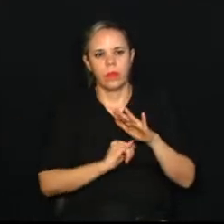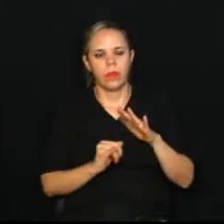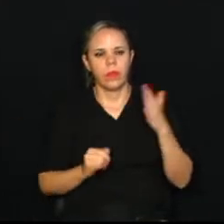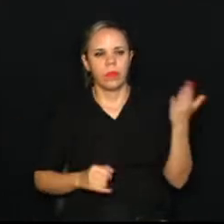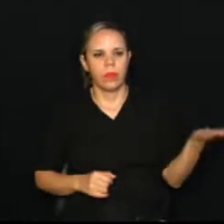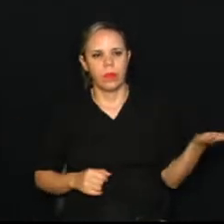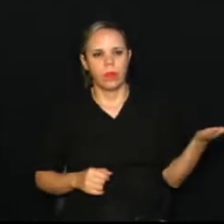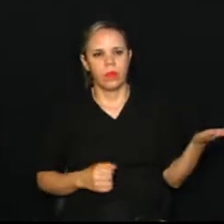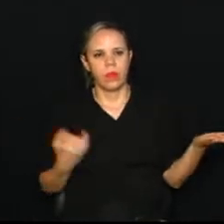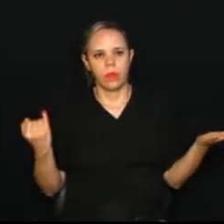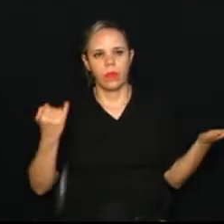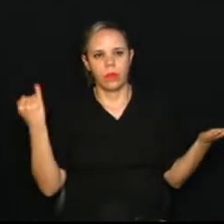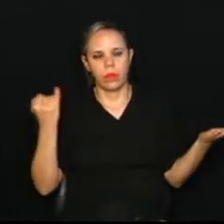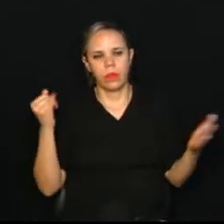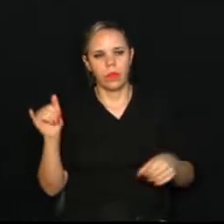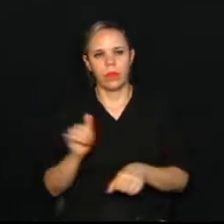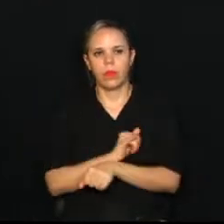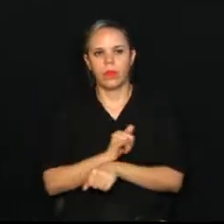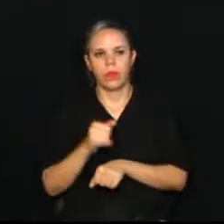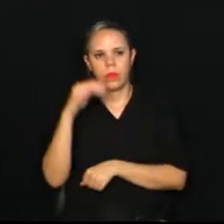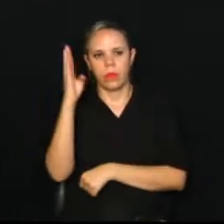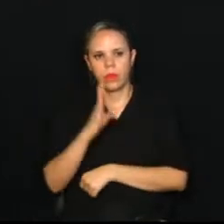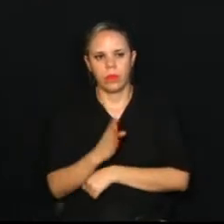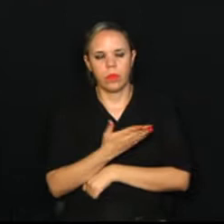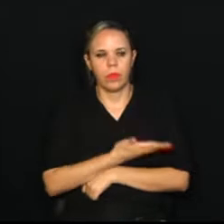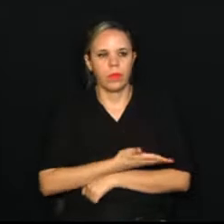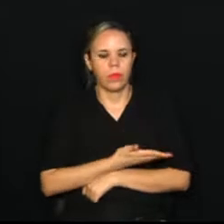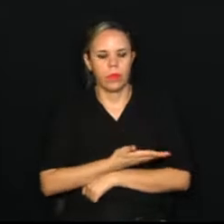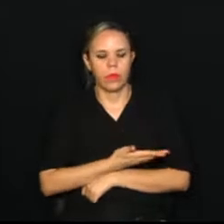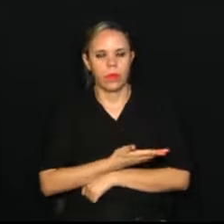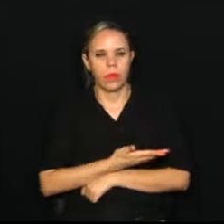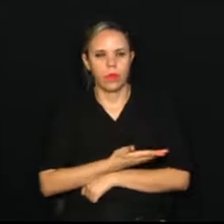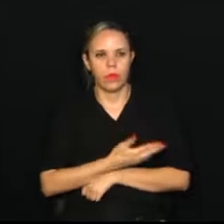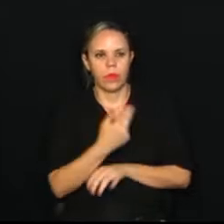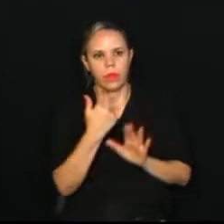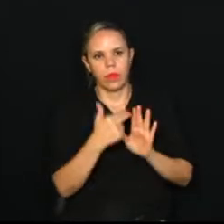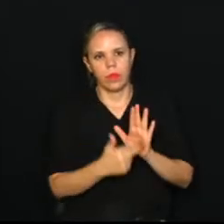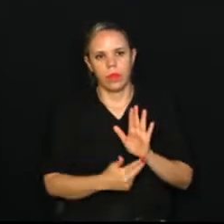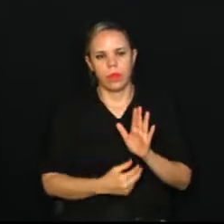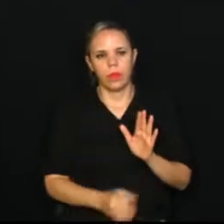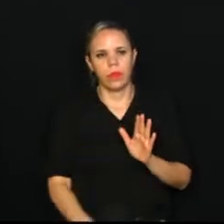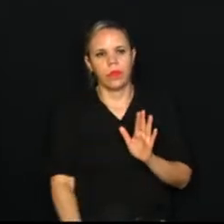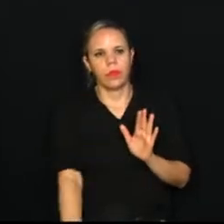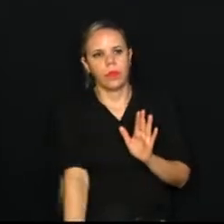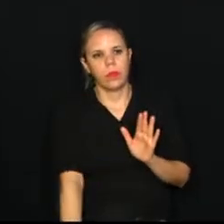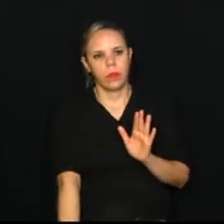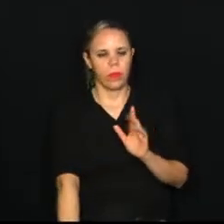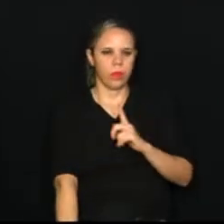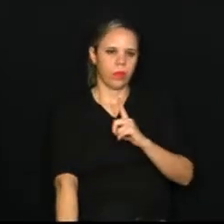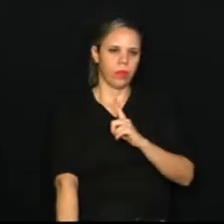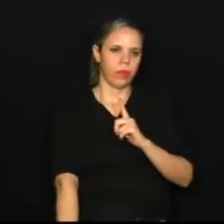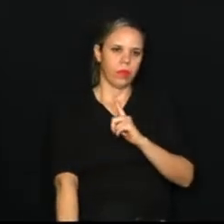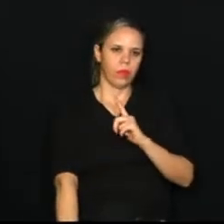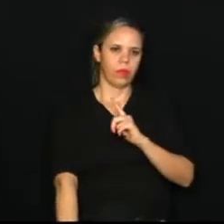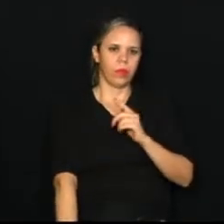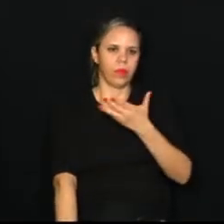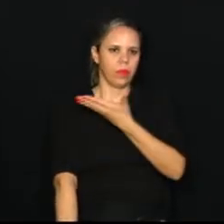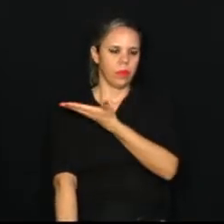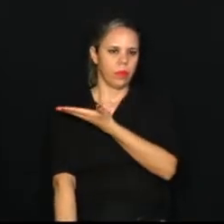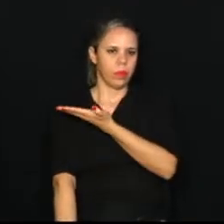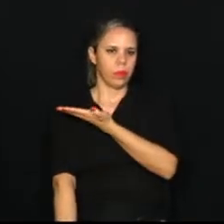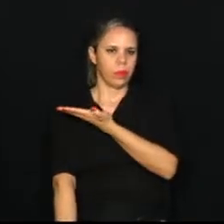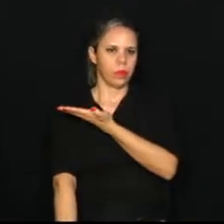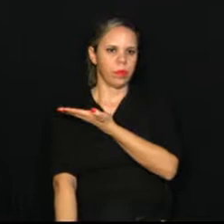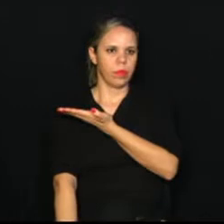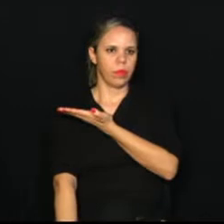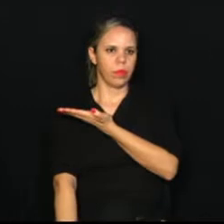de importância estratégica nacional, como estão aqui indicadas algumas, né? Nós temos aqui o CNPEM, o